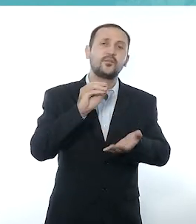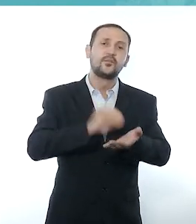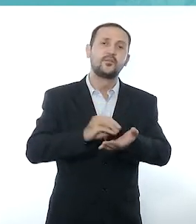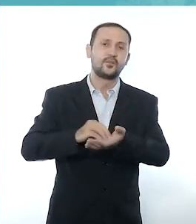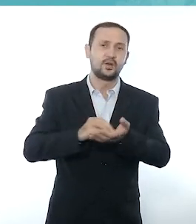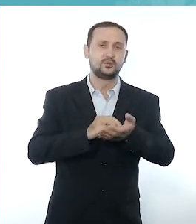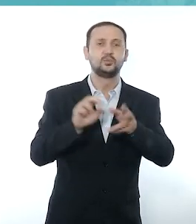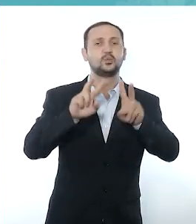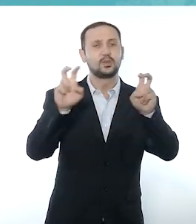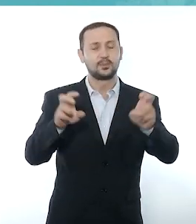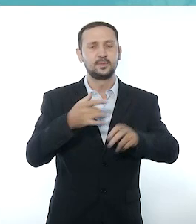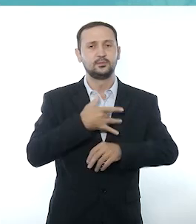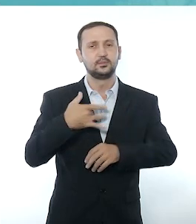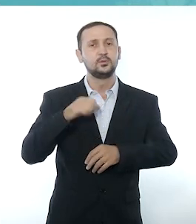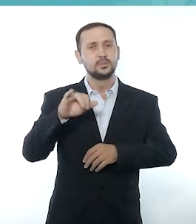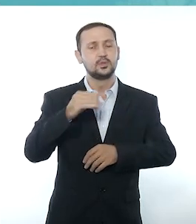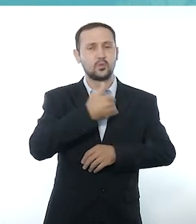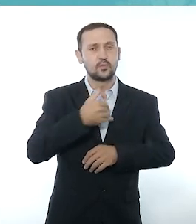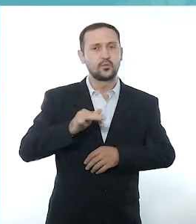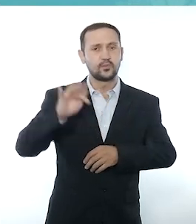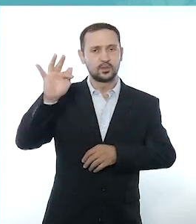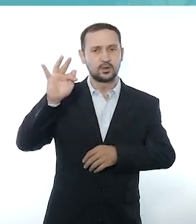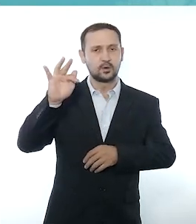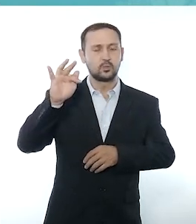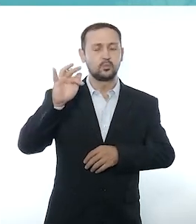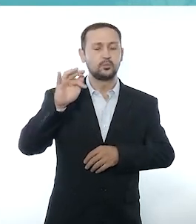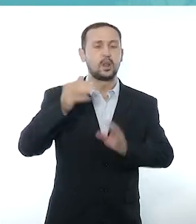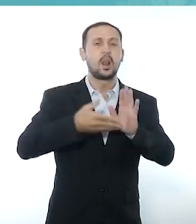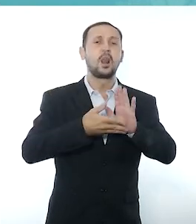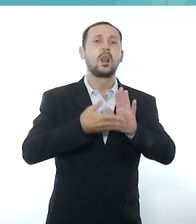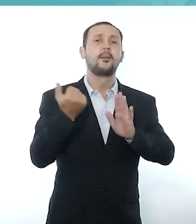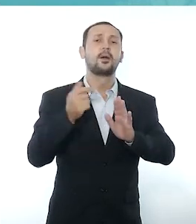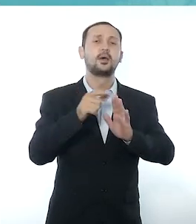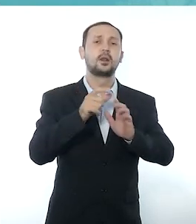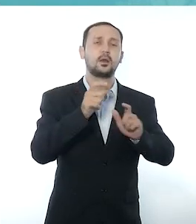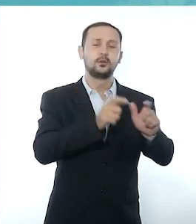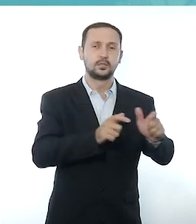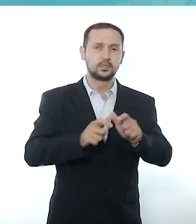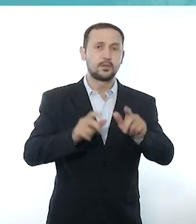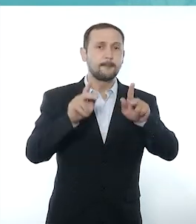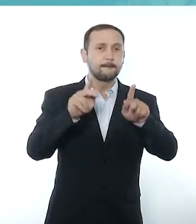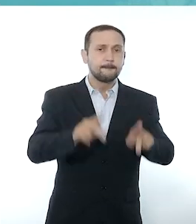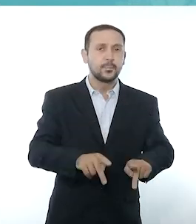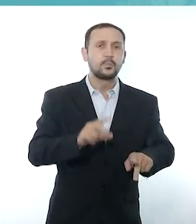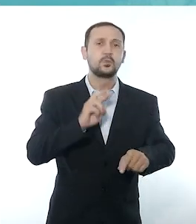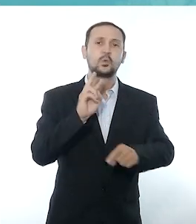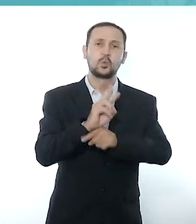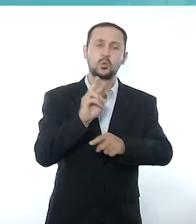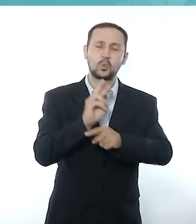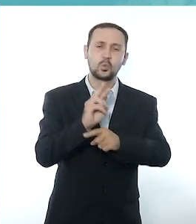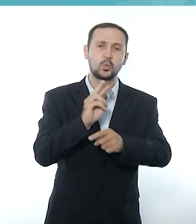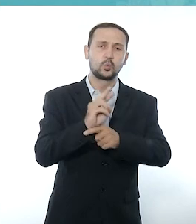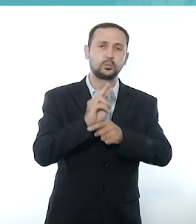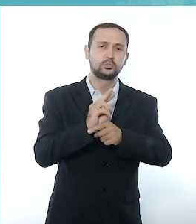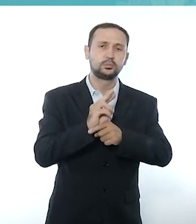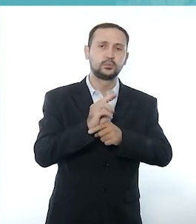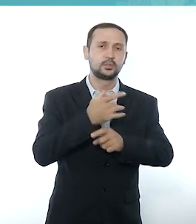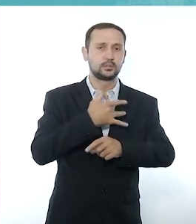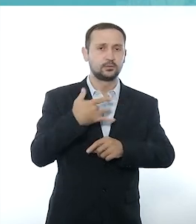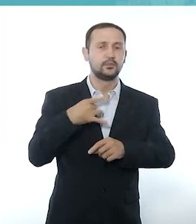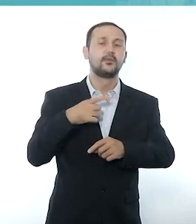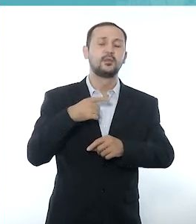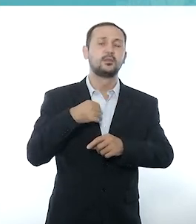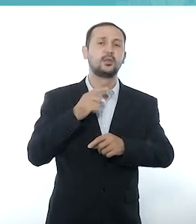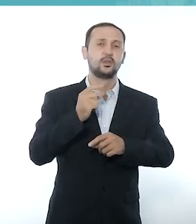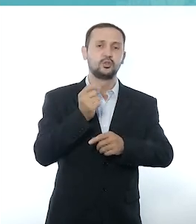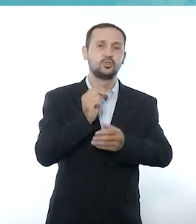área da saúde. Então, se o governo federal isentar esses entes públicos que cuidam da área da saúde, certamente